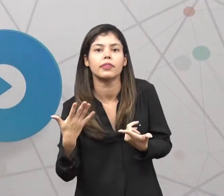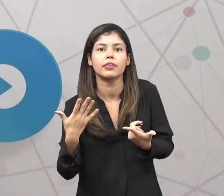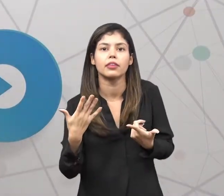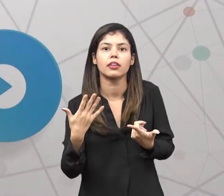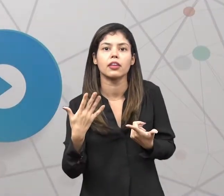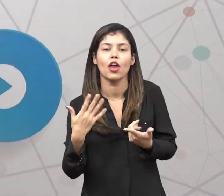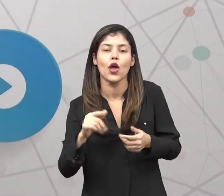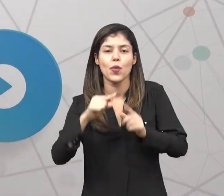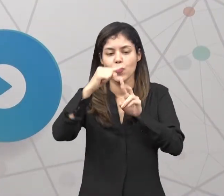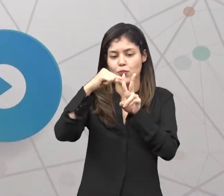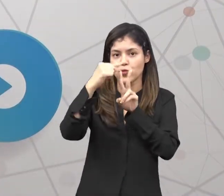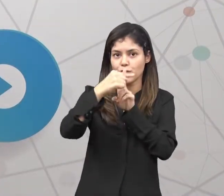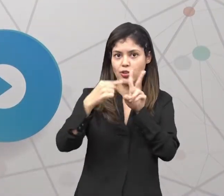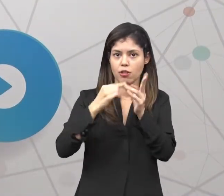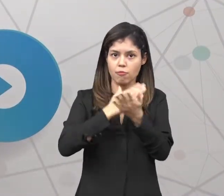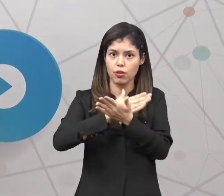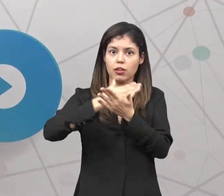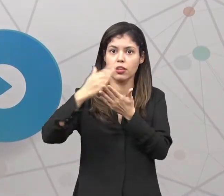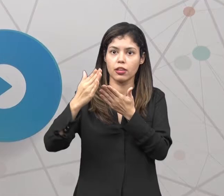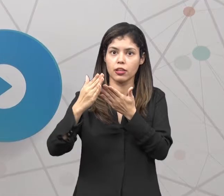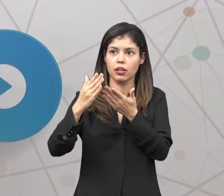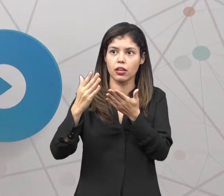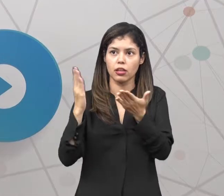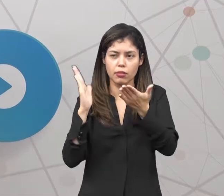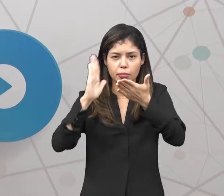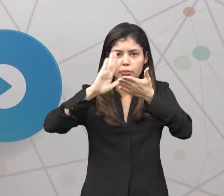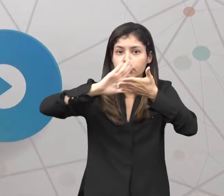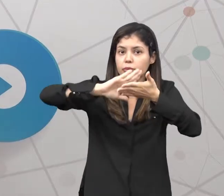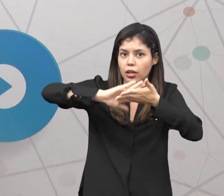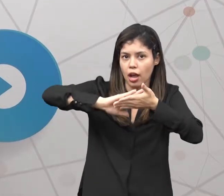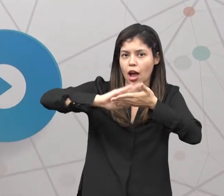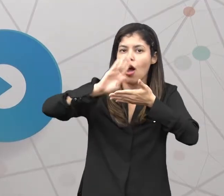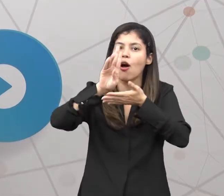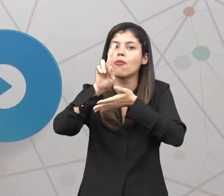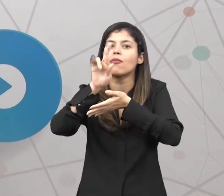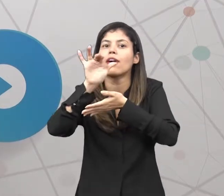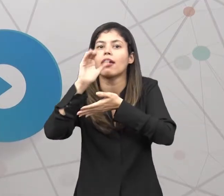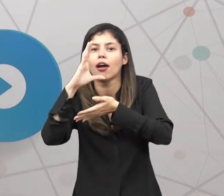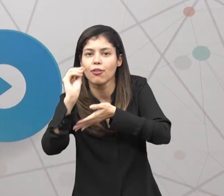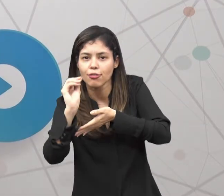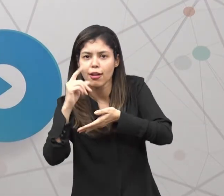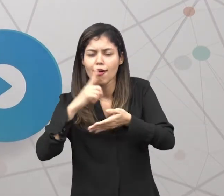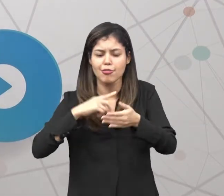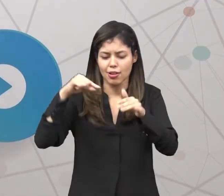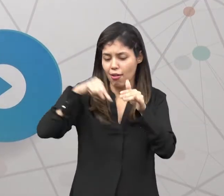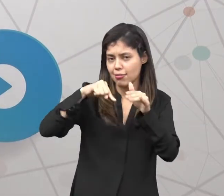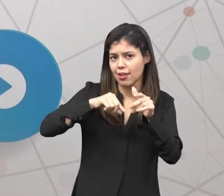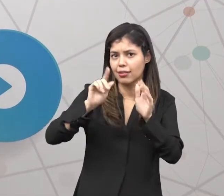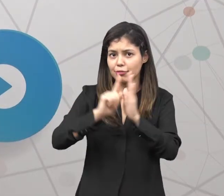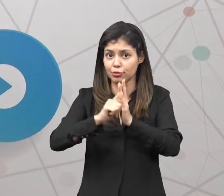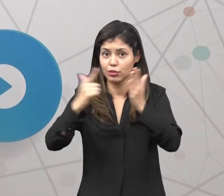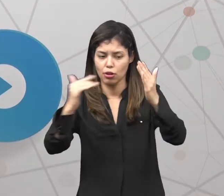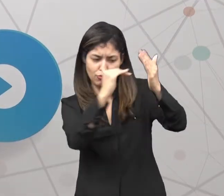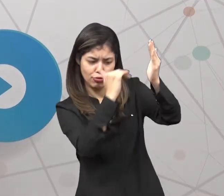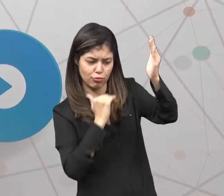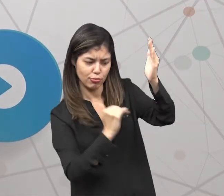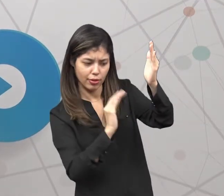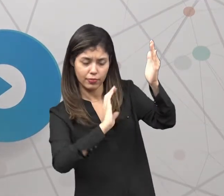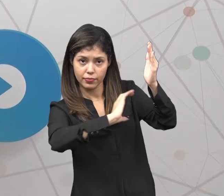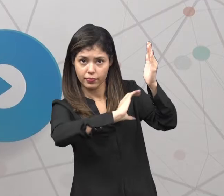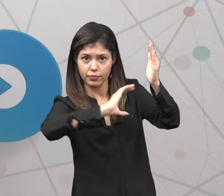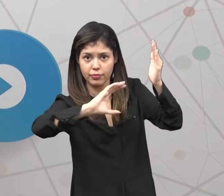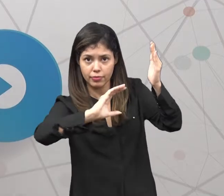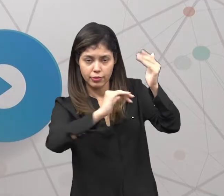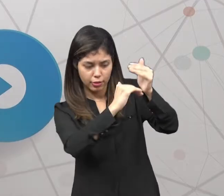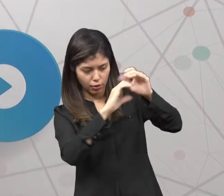aí. Ela servia no início pra tapar o buraco, né? Tapar o lugarzinho que não tinha muito espaço. Então, fazendo